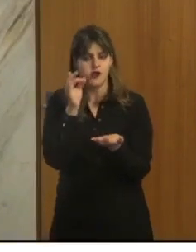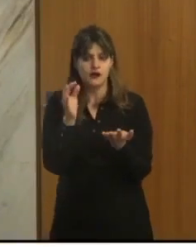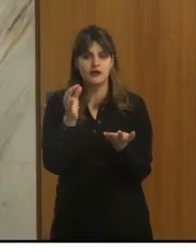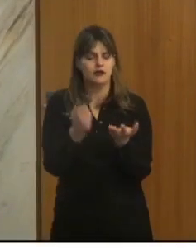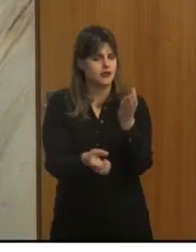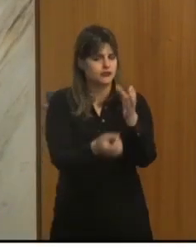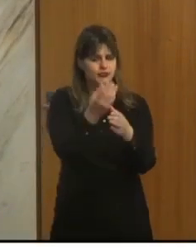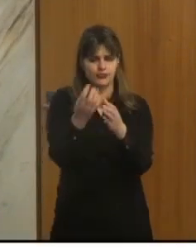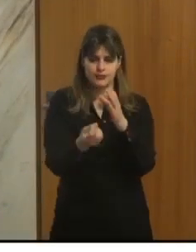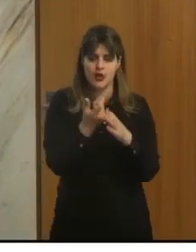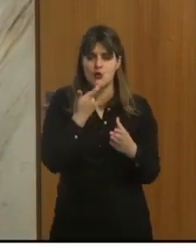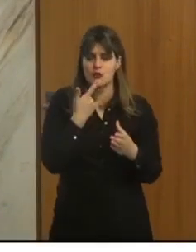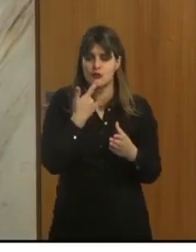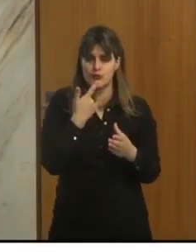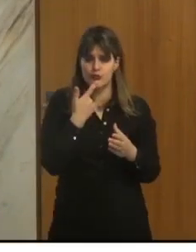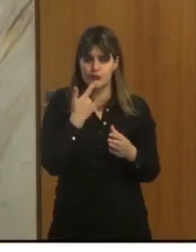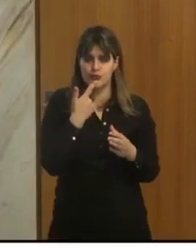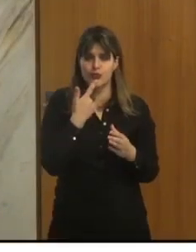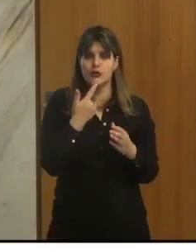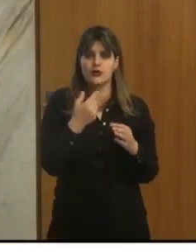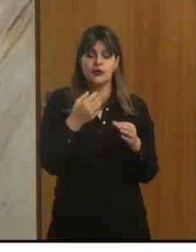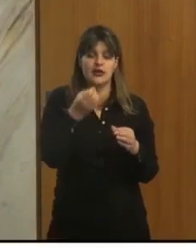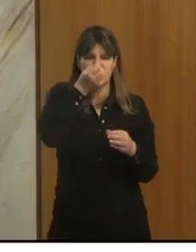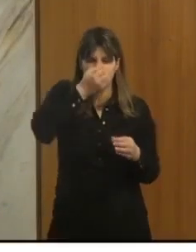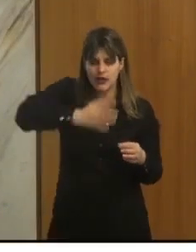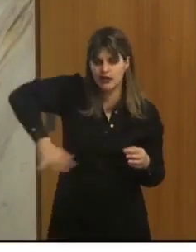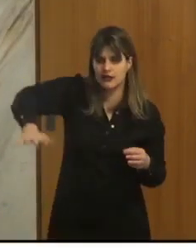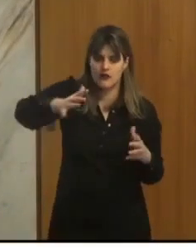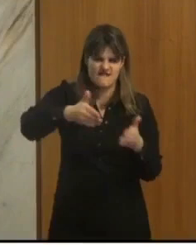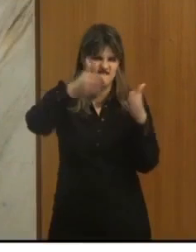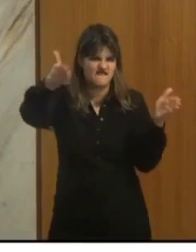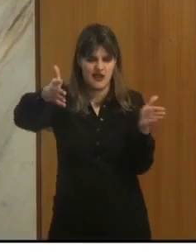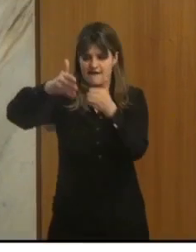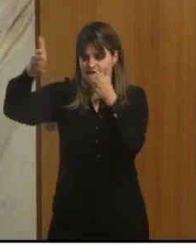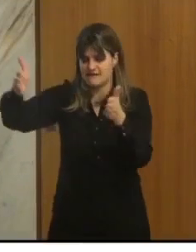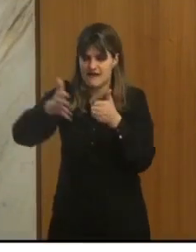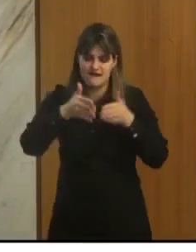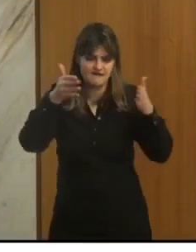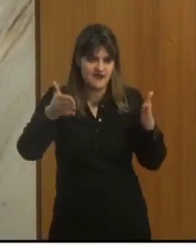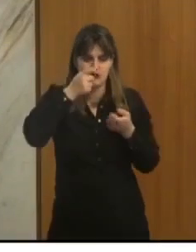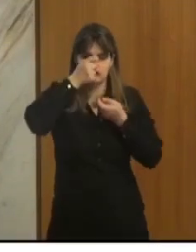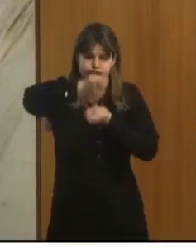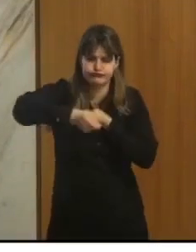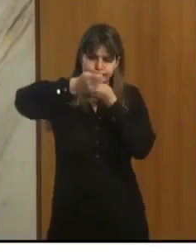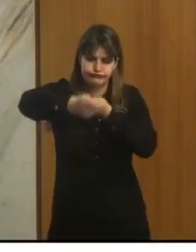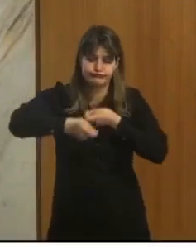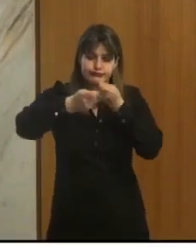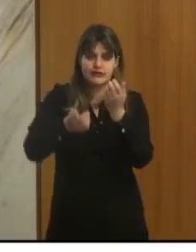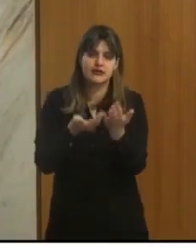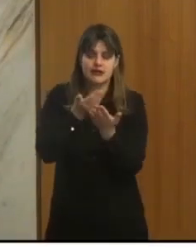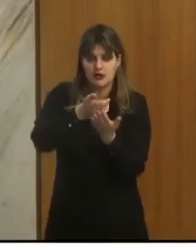produções, grandes quintas, surgem no fundo as grandes quintas, e entretanto a produção agrícola torna-se um fator de